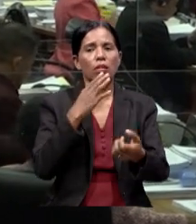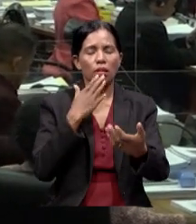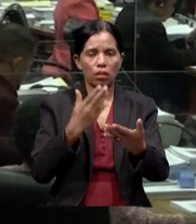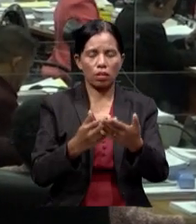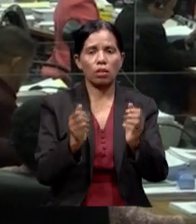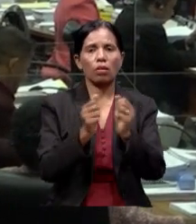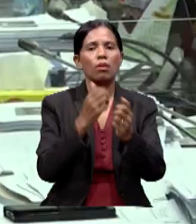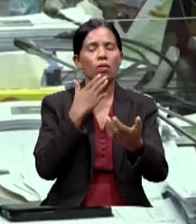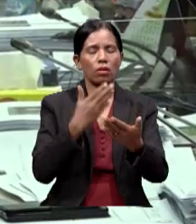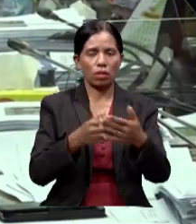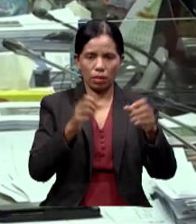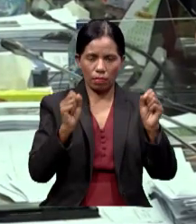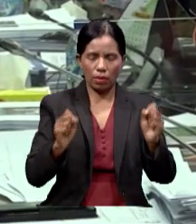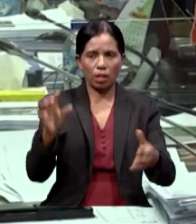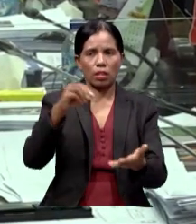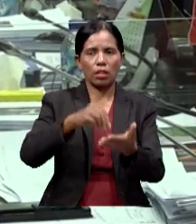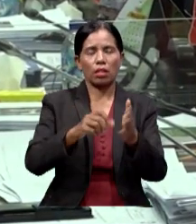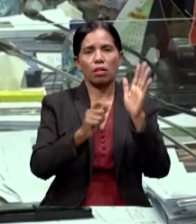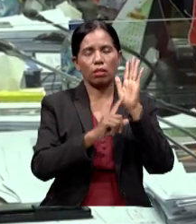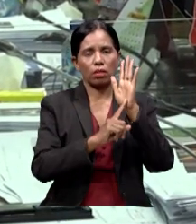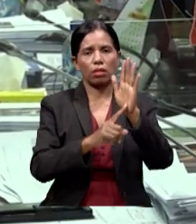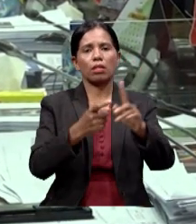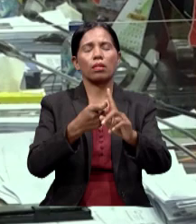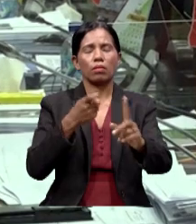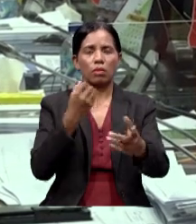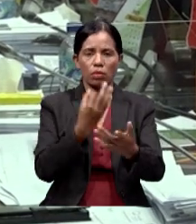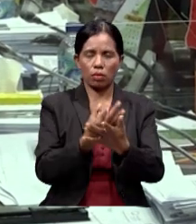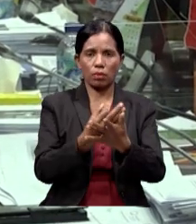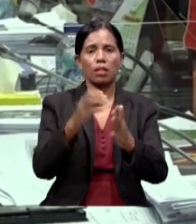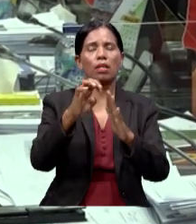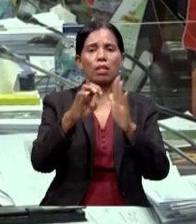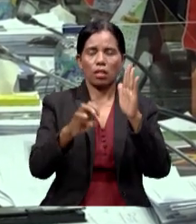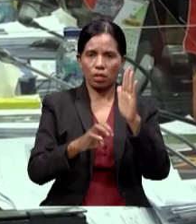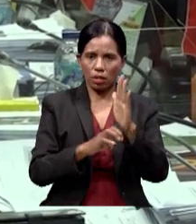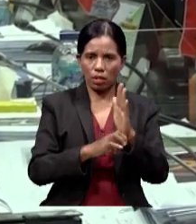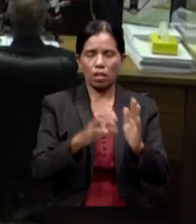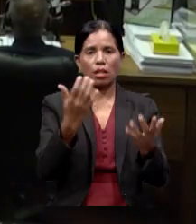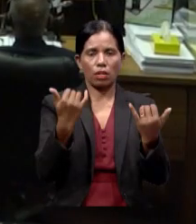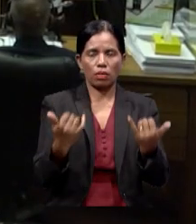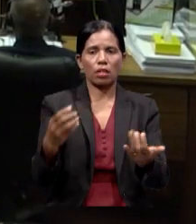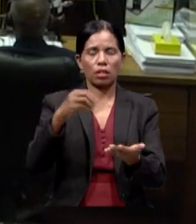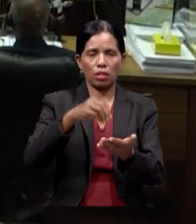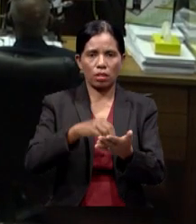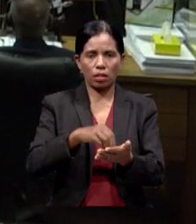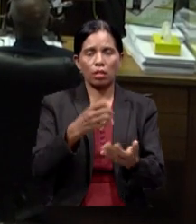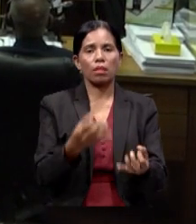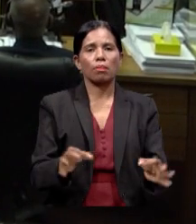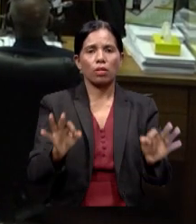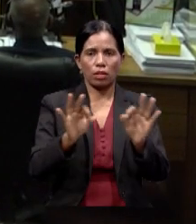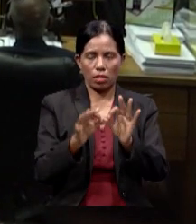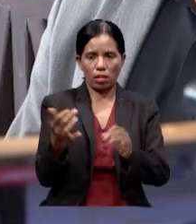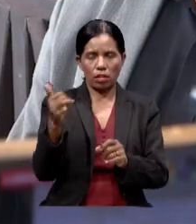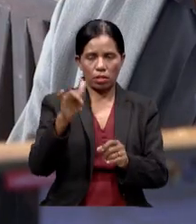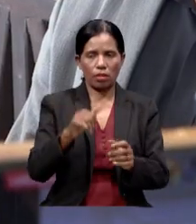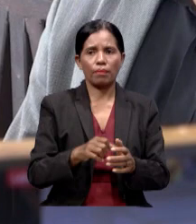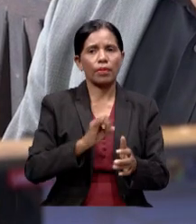rodiac, rodi bela garante transparência, liliu ba orçamento Estado União, nebe mac aloca ba setor prioridade siran. E